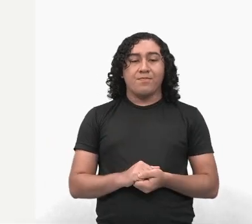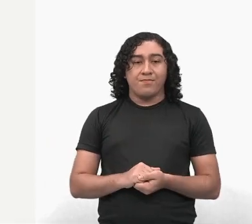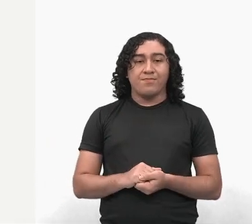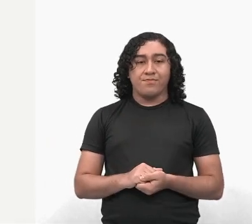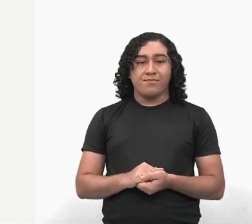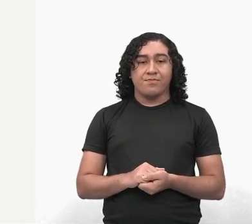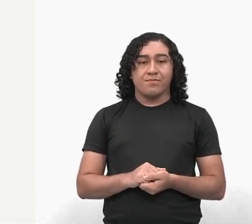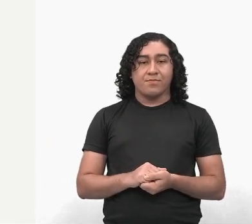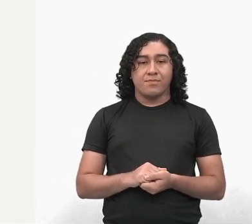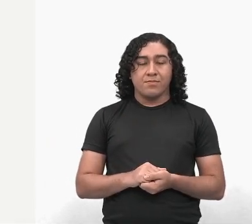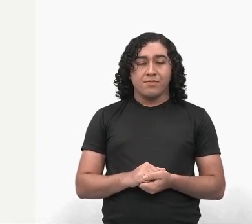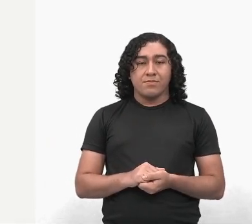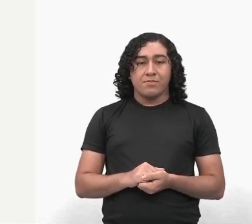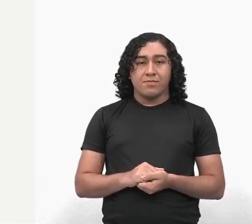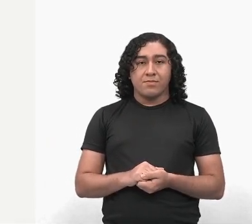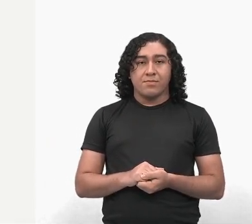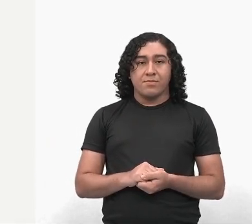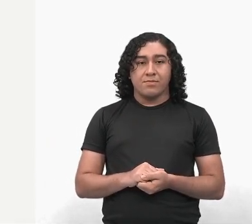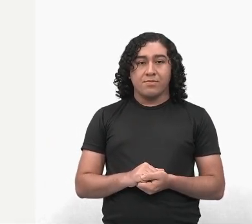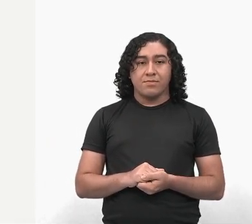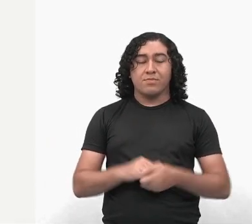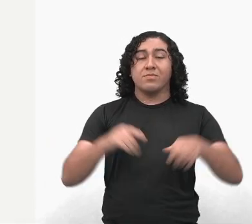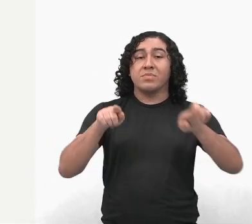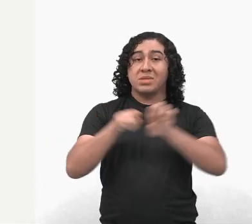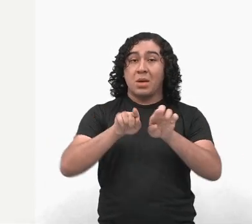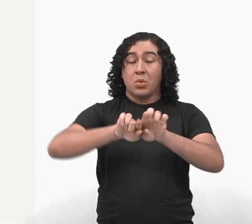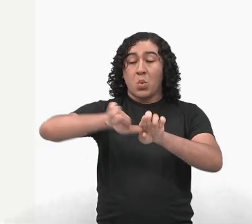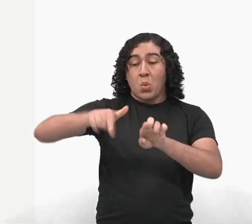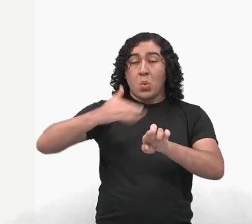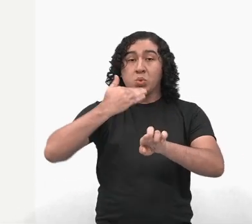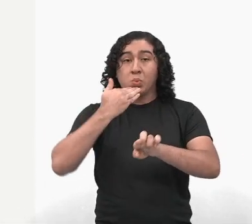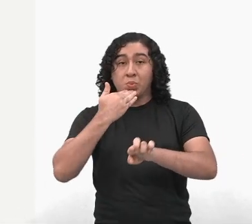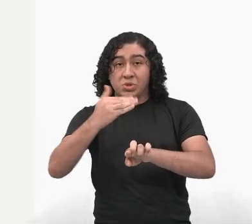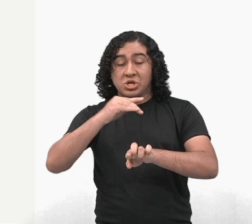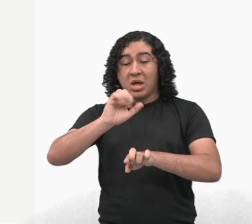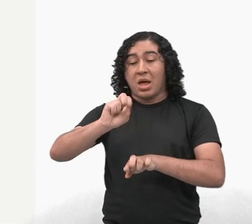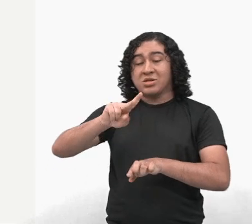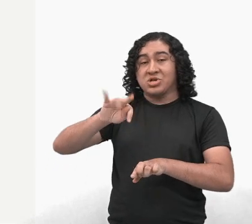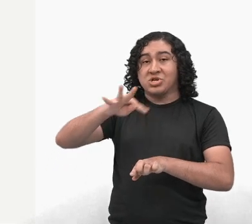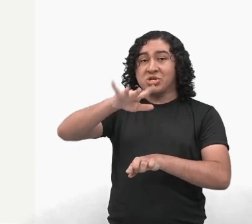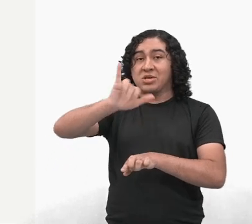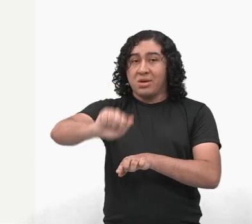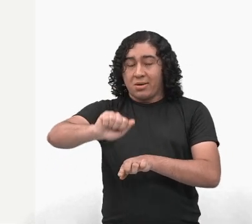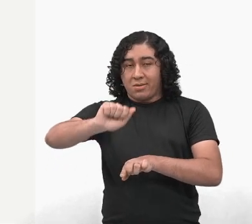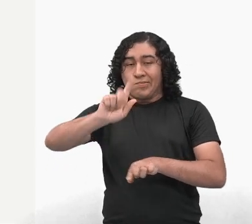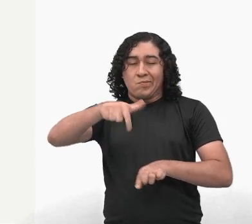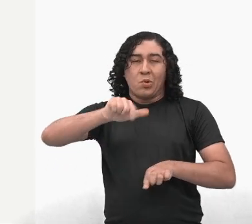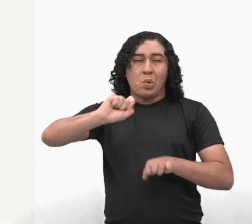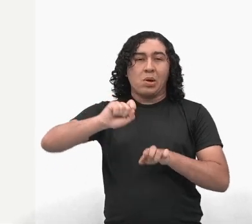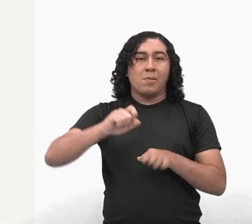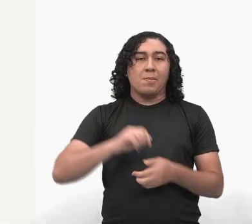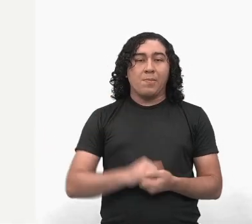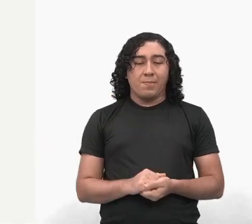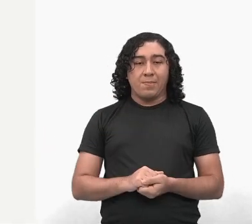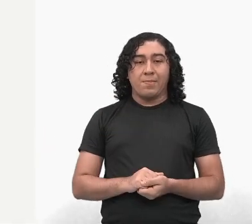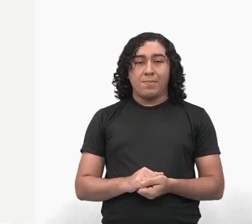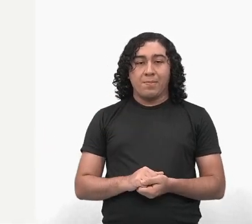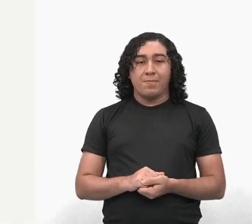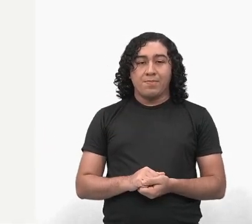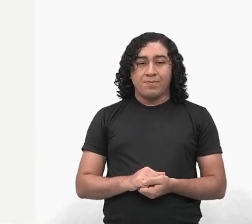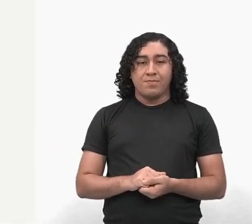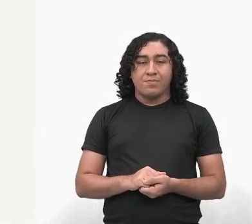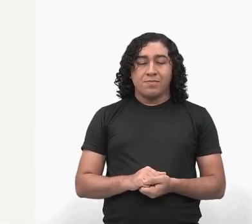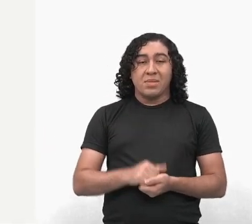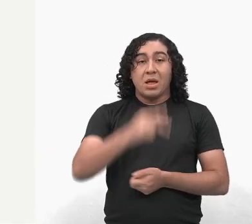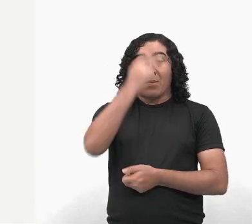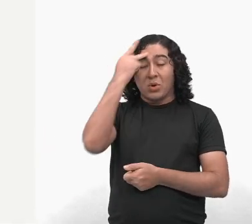os envolvidos com a revolta, também a outra pedida, digamos assim, foi justamente que os